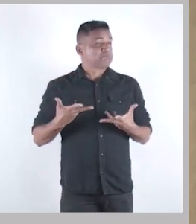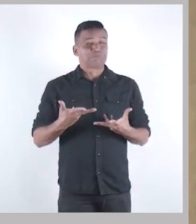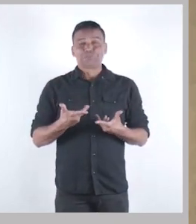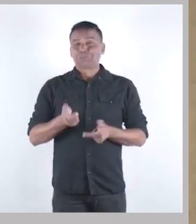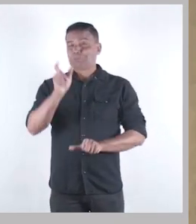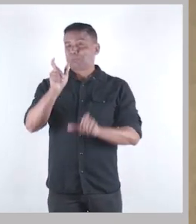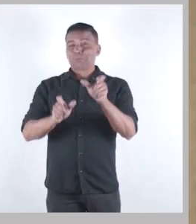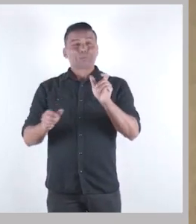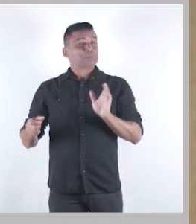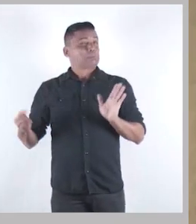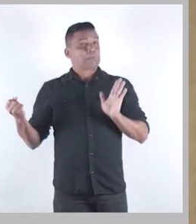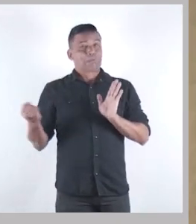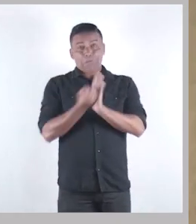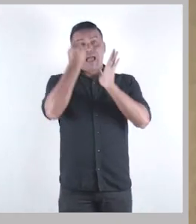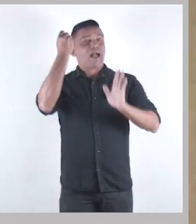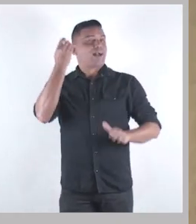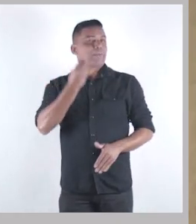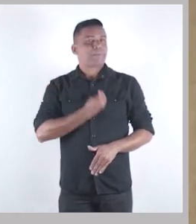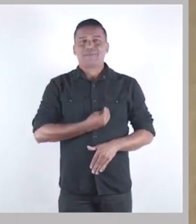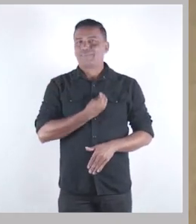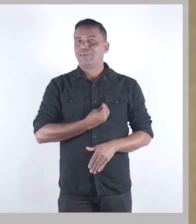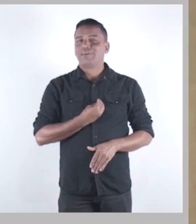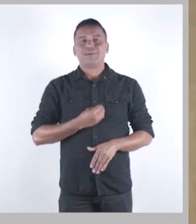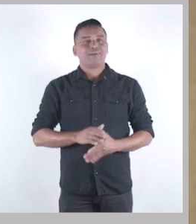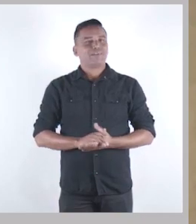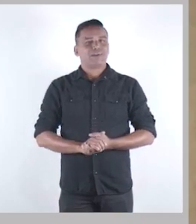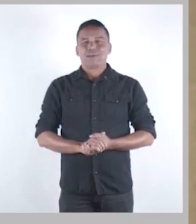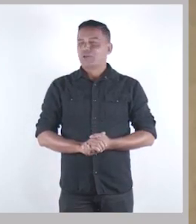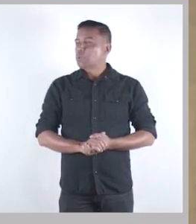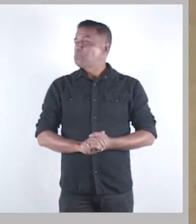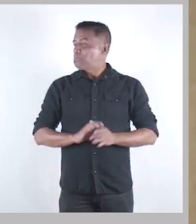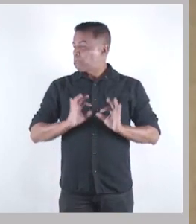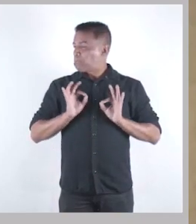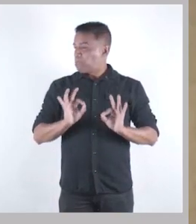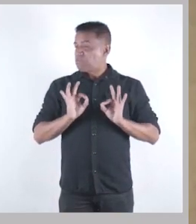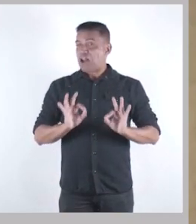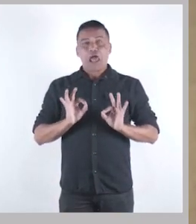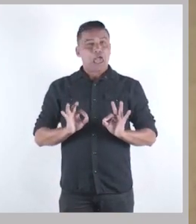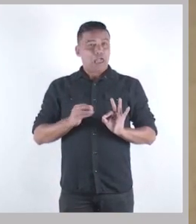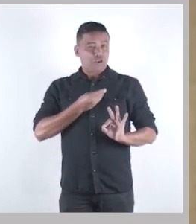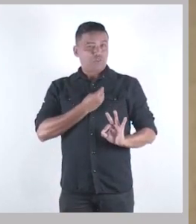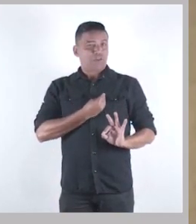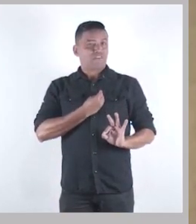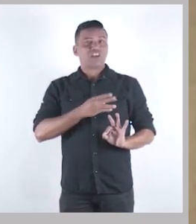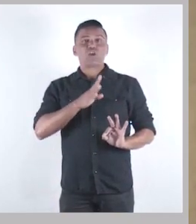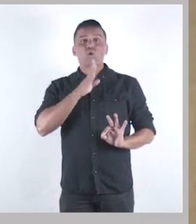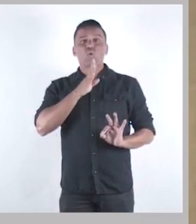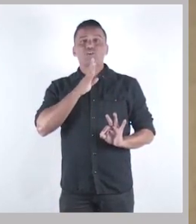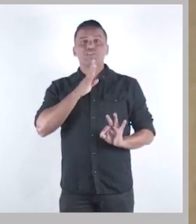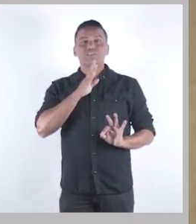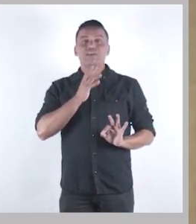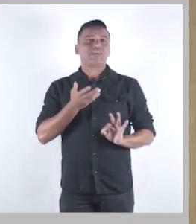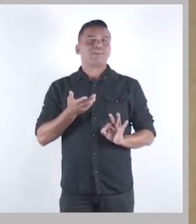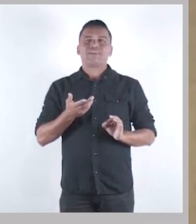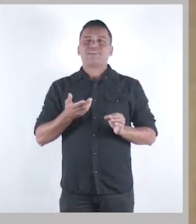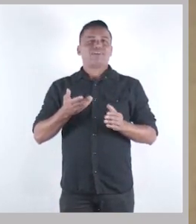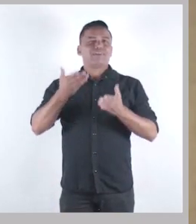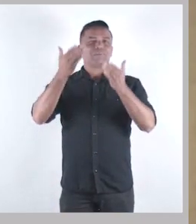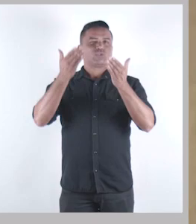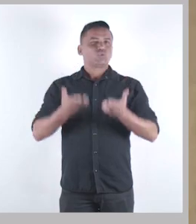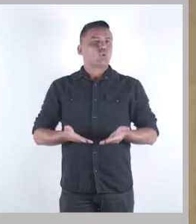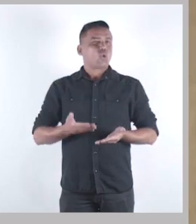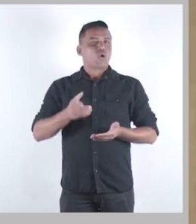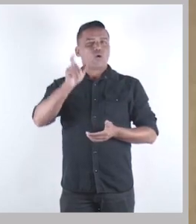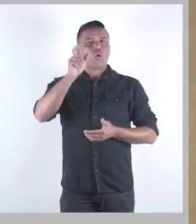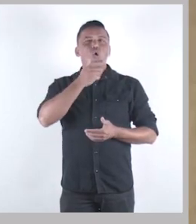figuras que me marcaram. Tive o privilégio que poucos têm de conhecer o António Cândido pessoalmente, conversar